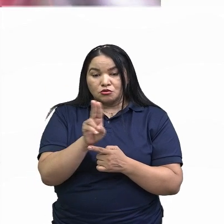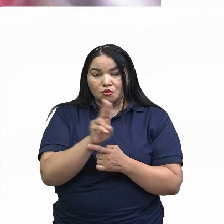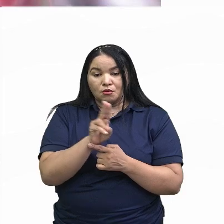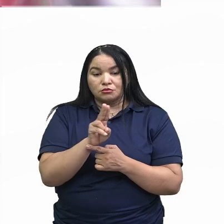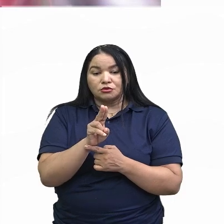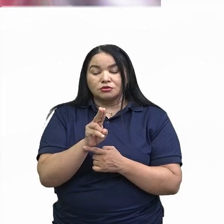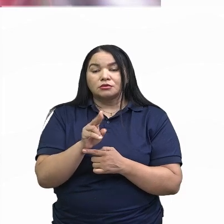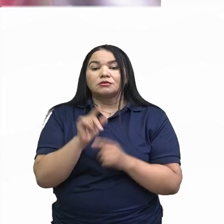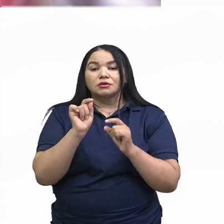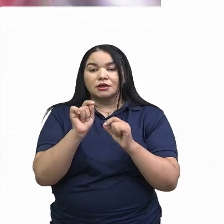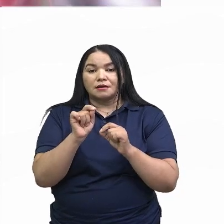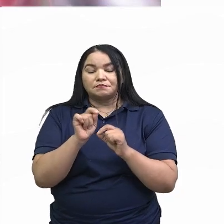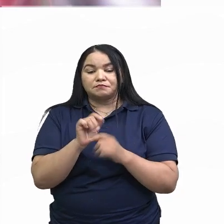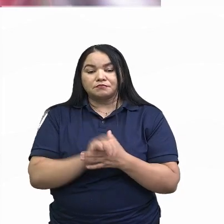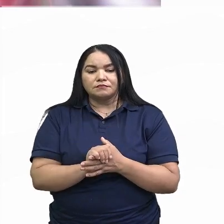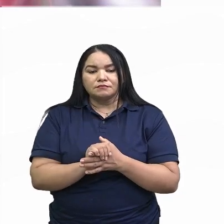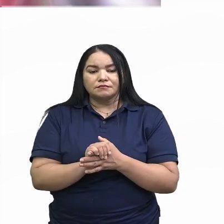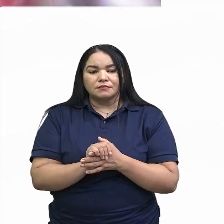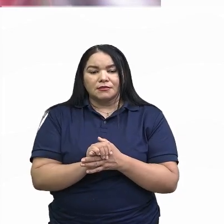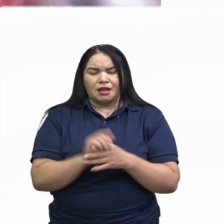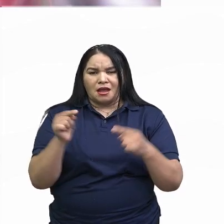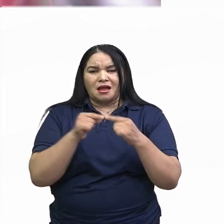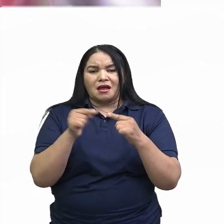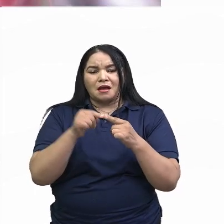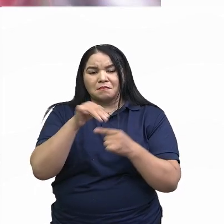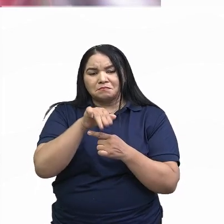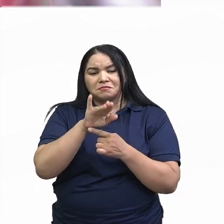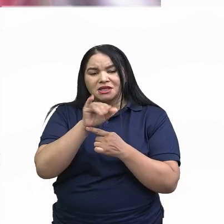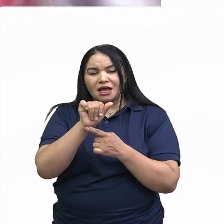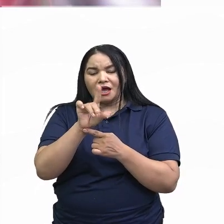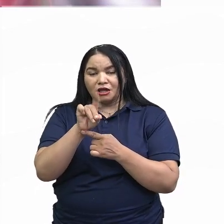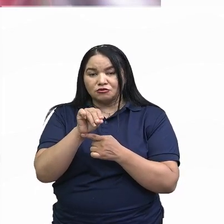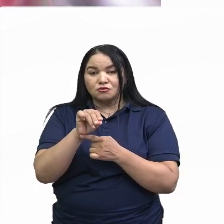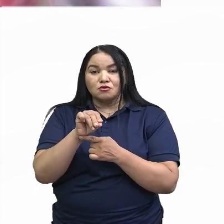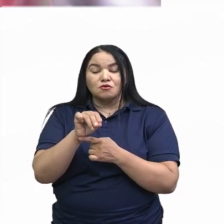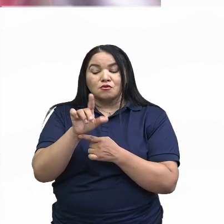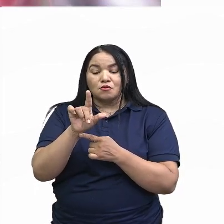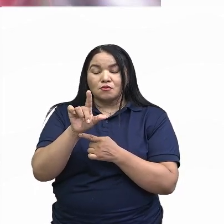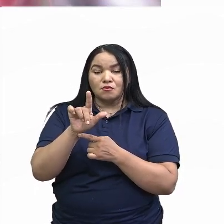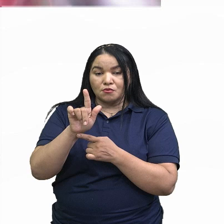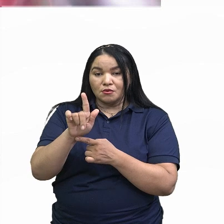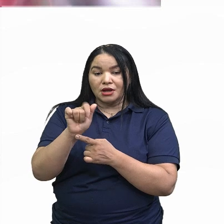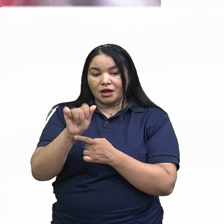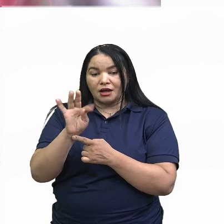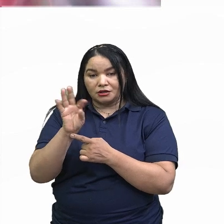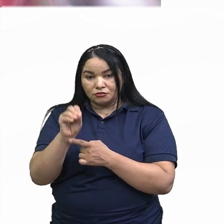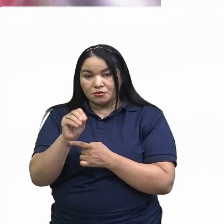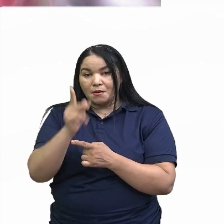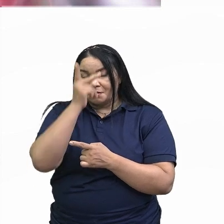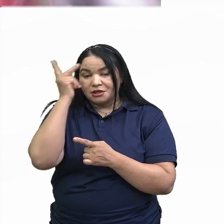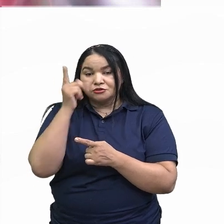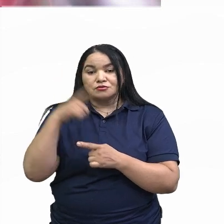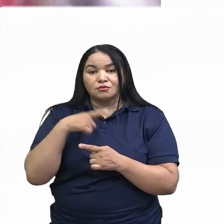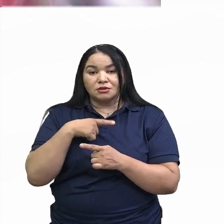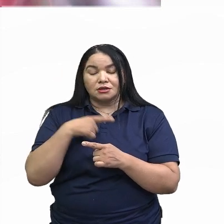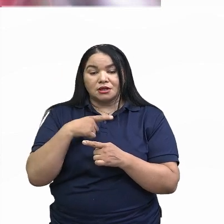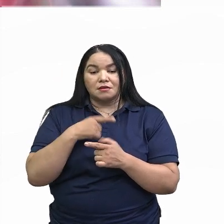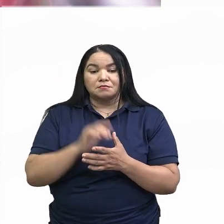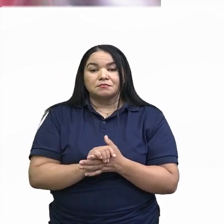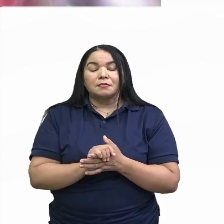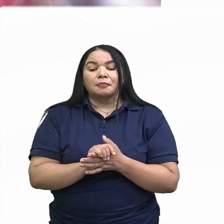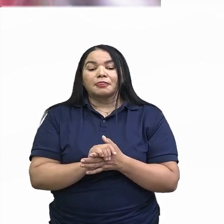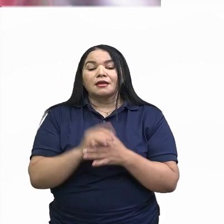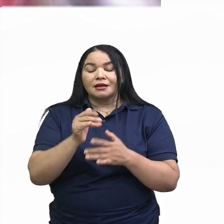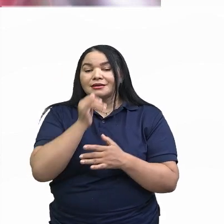como miado do gato, que é uma das características relacionadas ali à pessoa, né, que tem essa síndrome. E aí, nesse caso, é